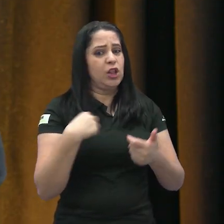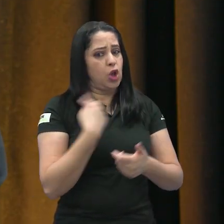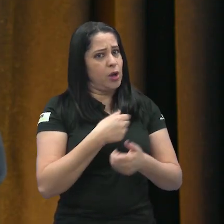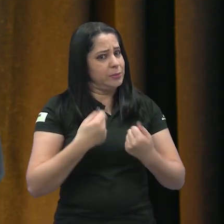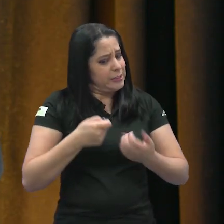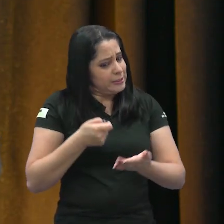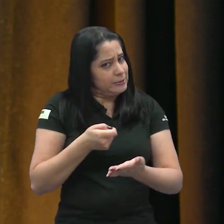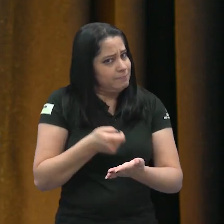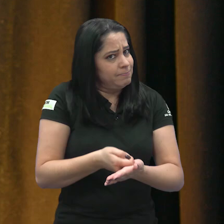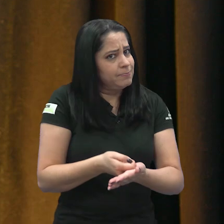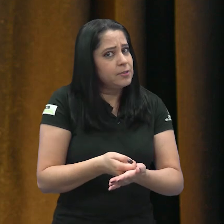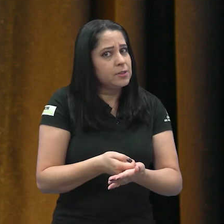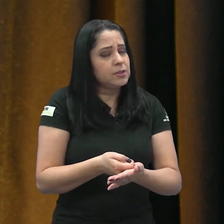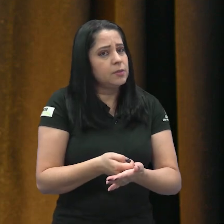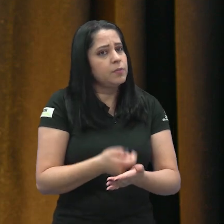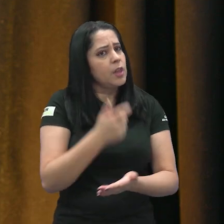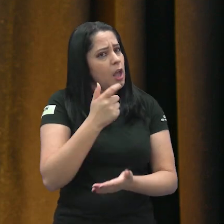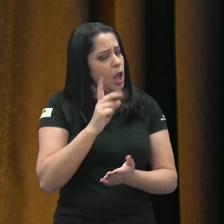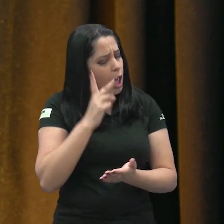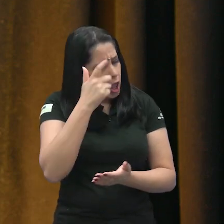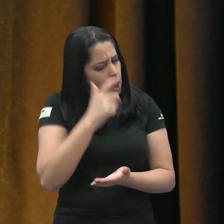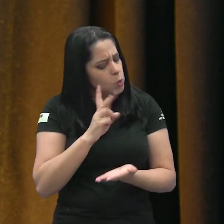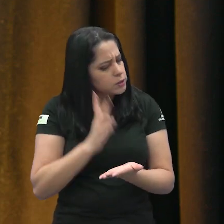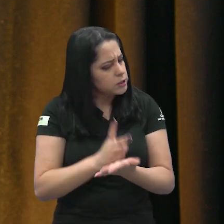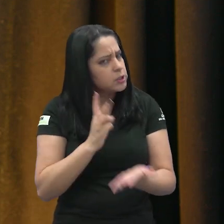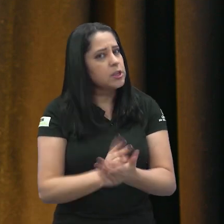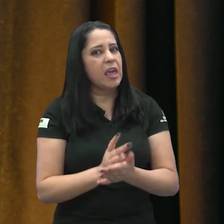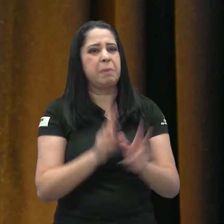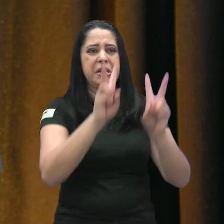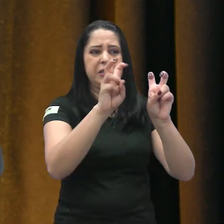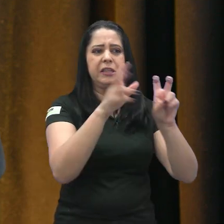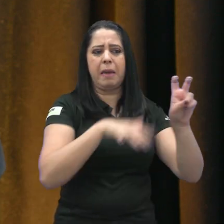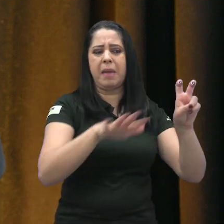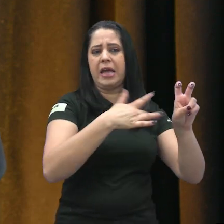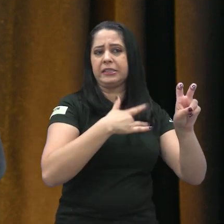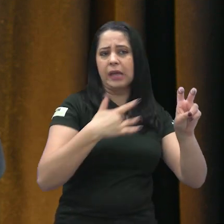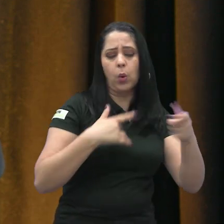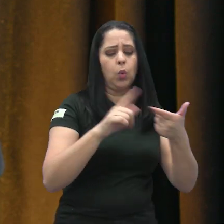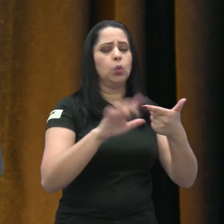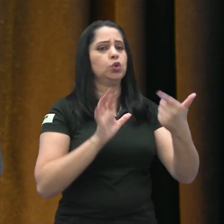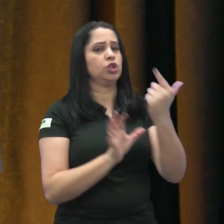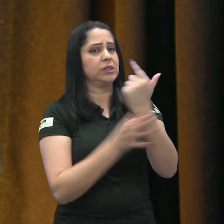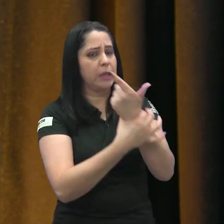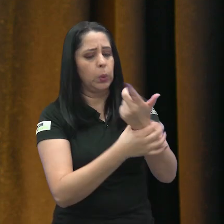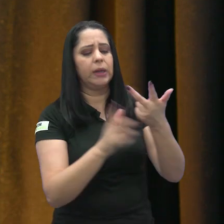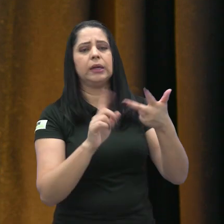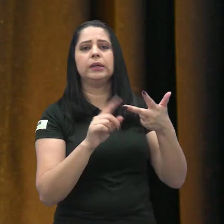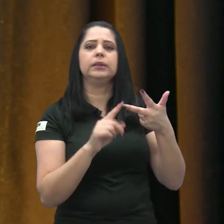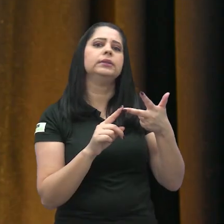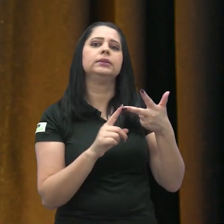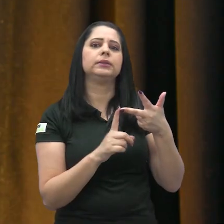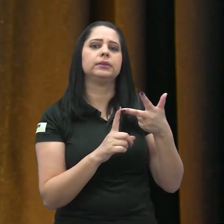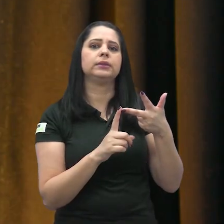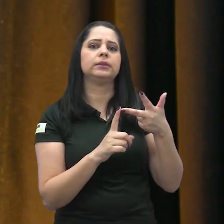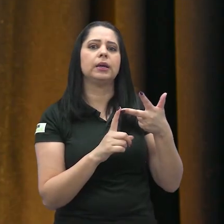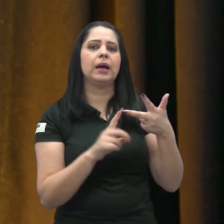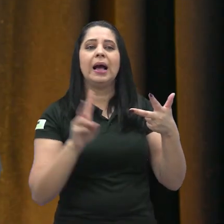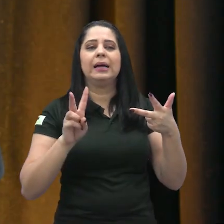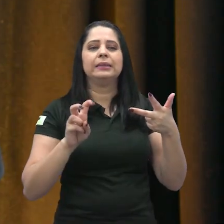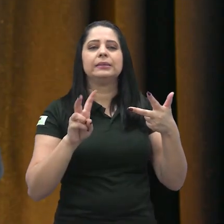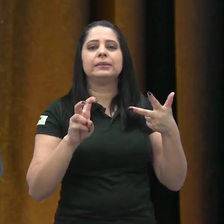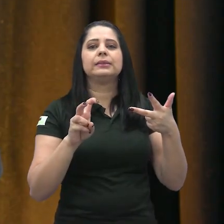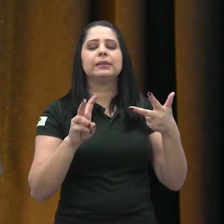chegar firme. Então eu sempre fui aquele cara de chegar firme nos temas de saúde, temas de segurança pública,